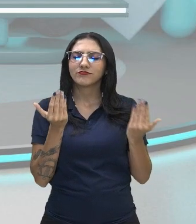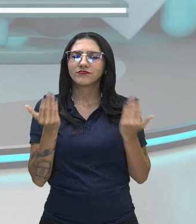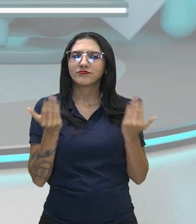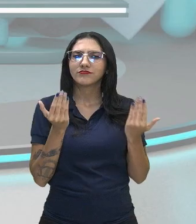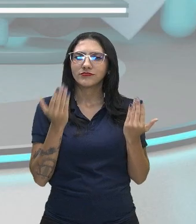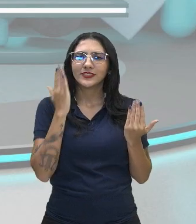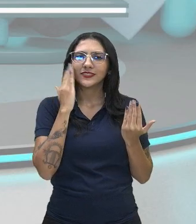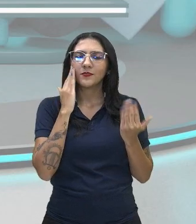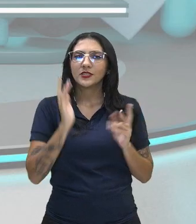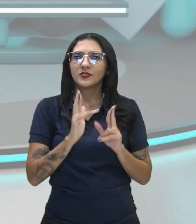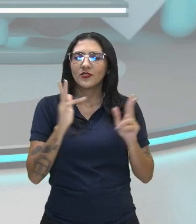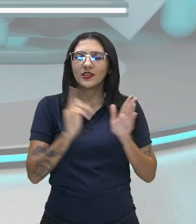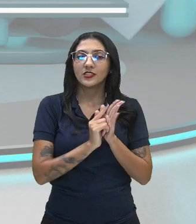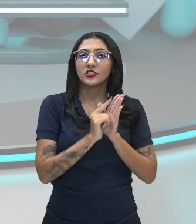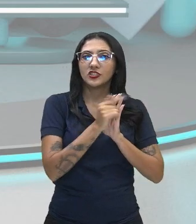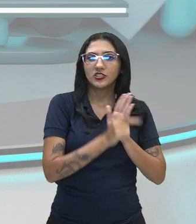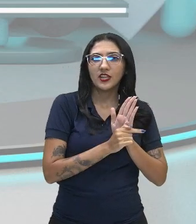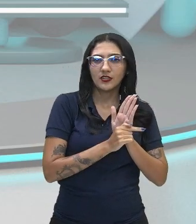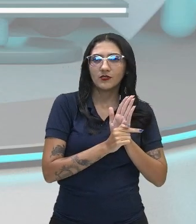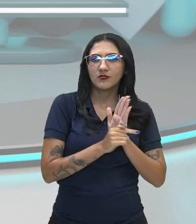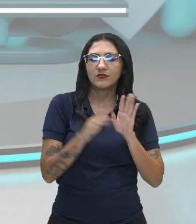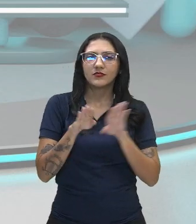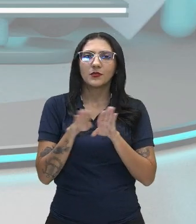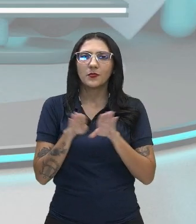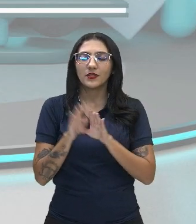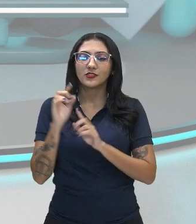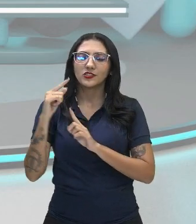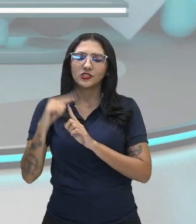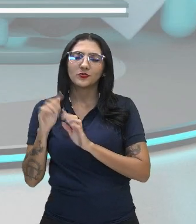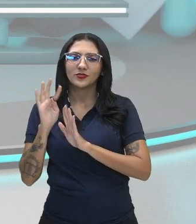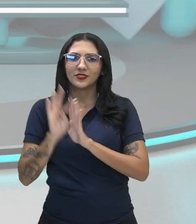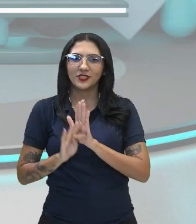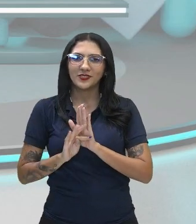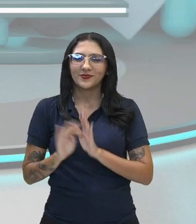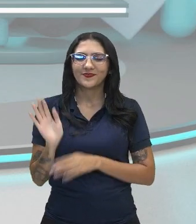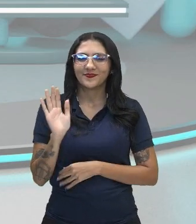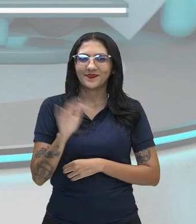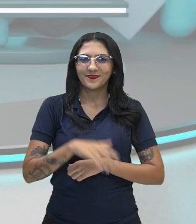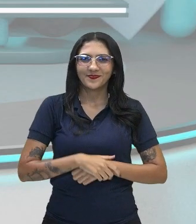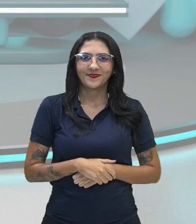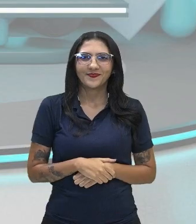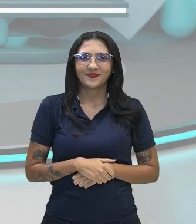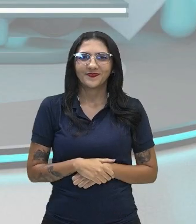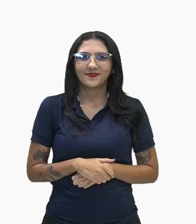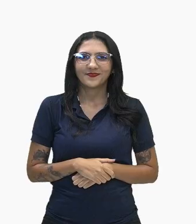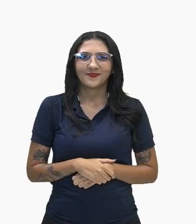gêneros textuais de tipologia textual. Até a próxima.